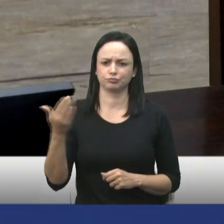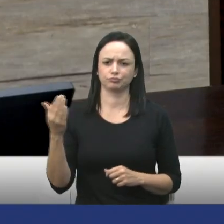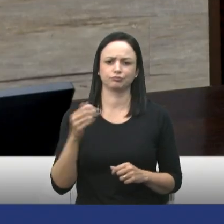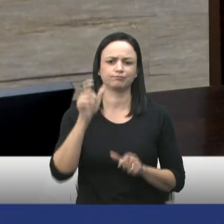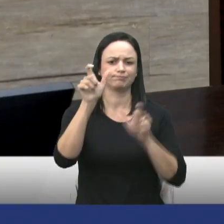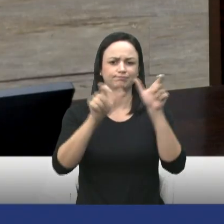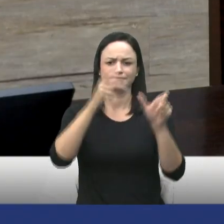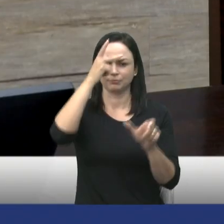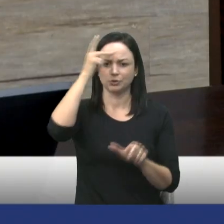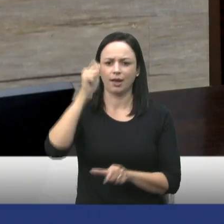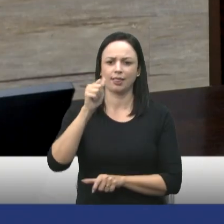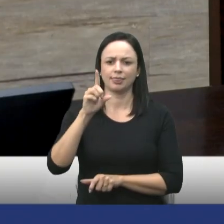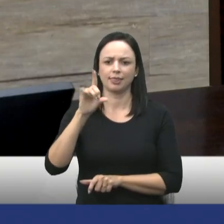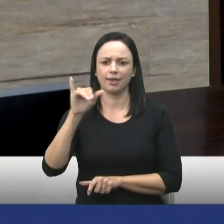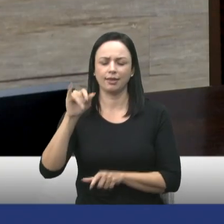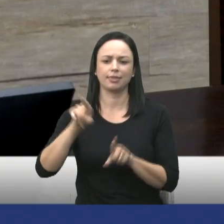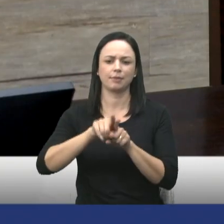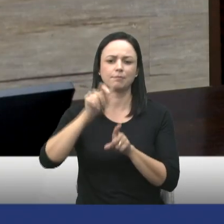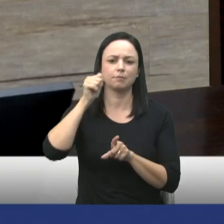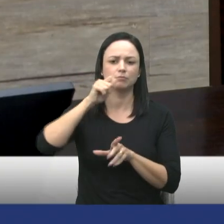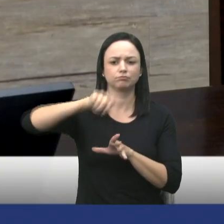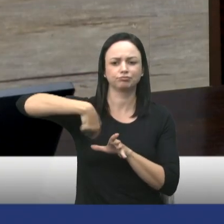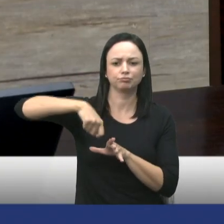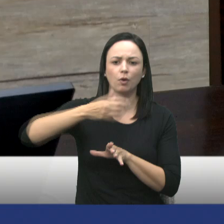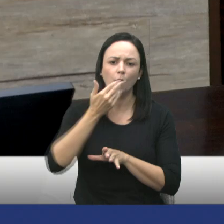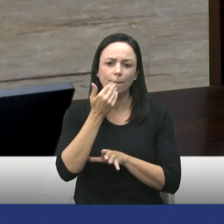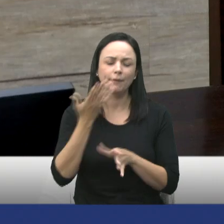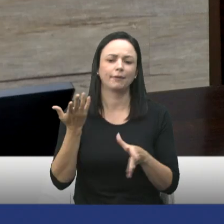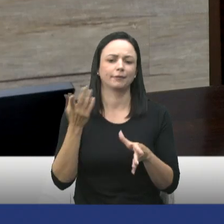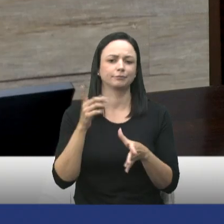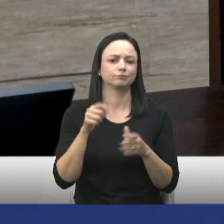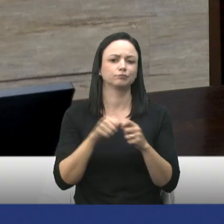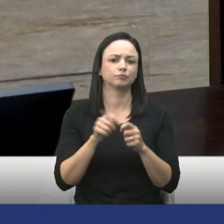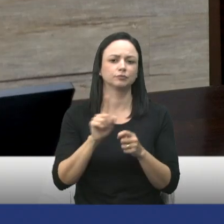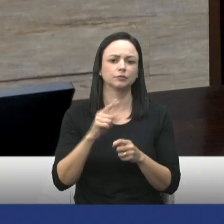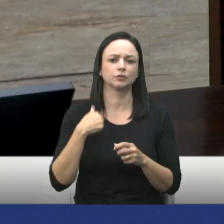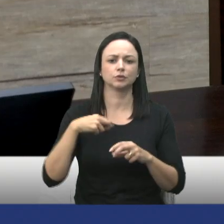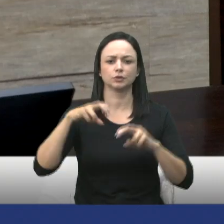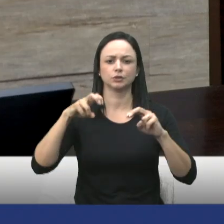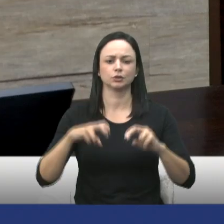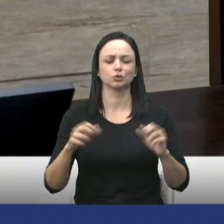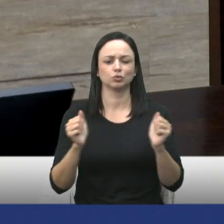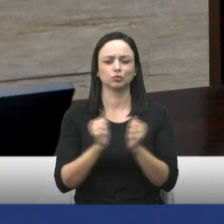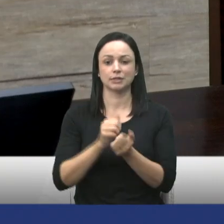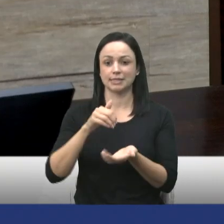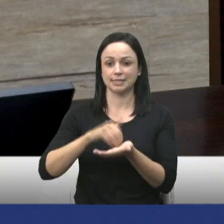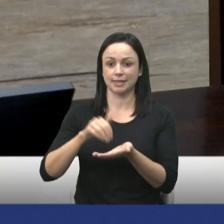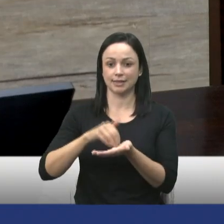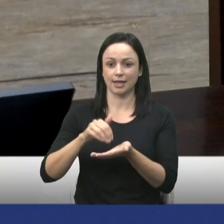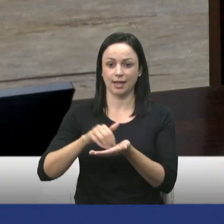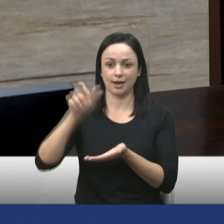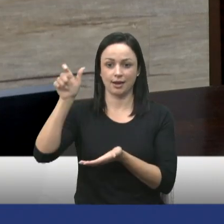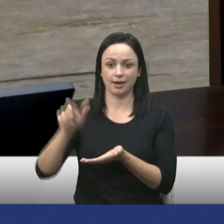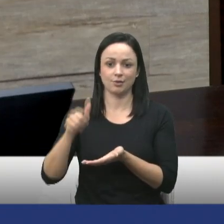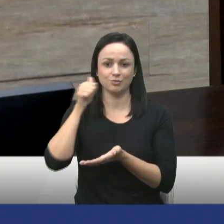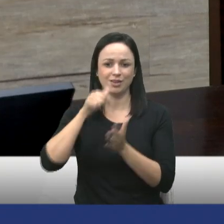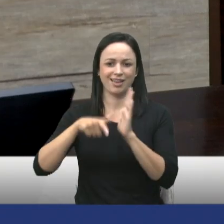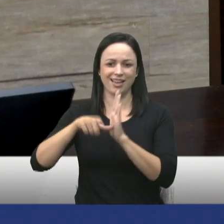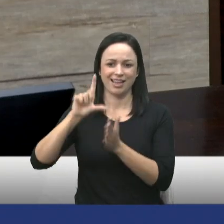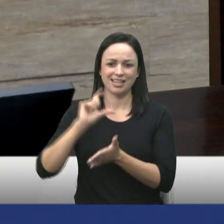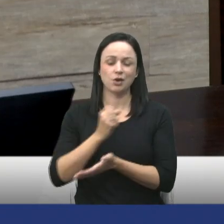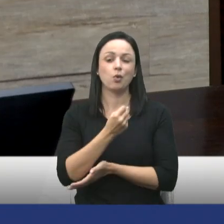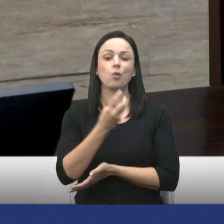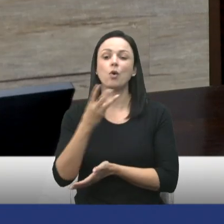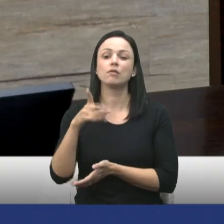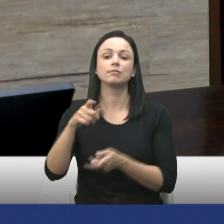ADIs, merendeiras, e isso não saía. Eu sentei com a secretária anterior, quantas você